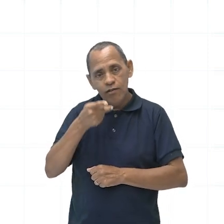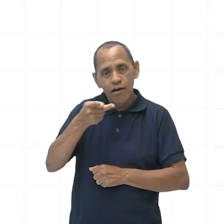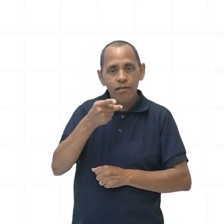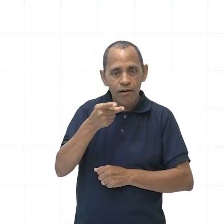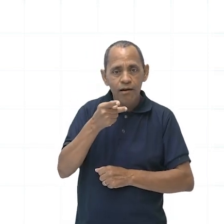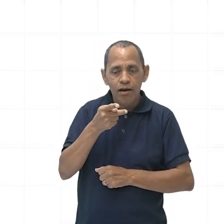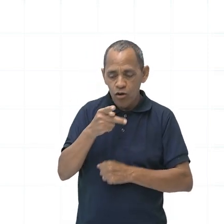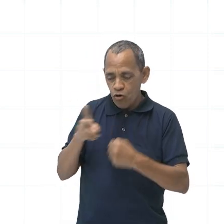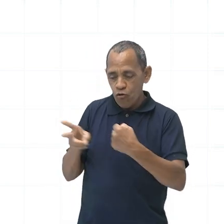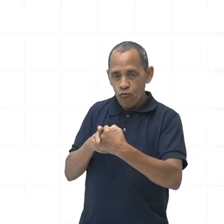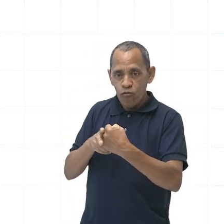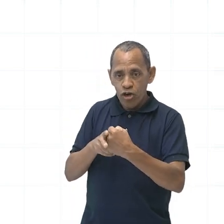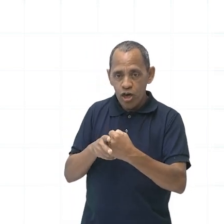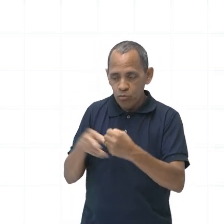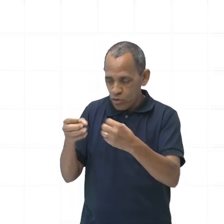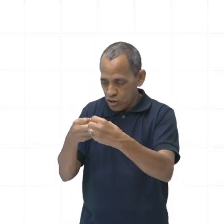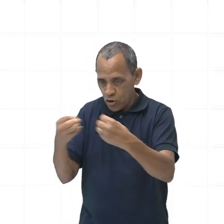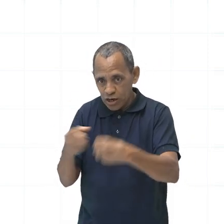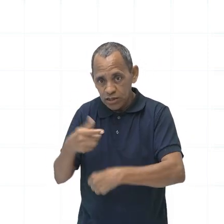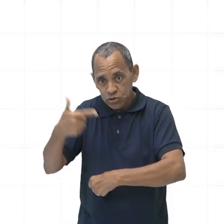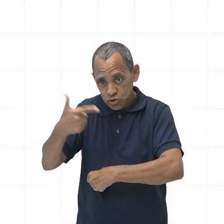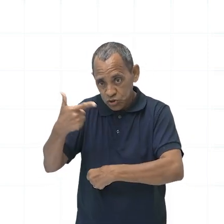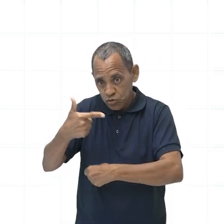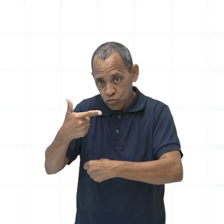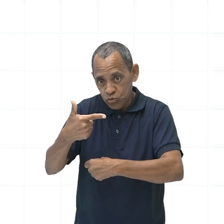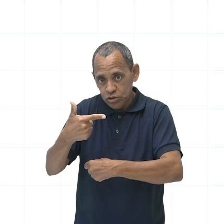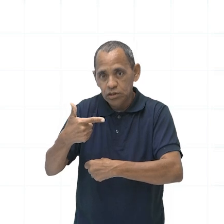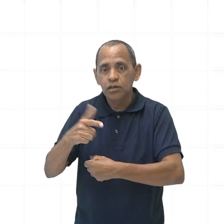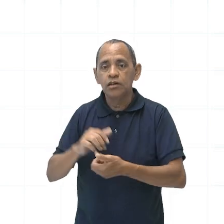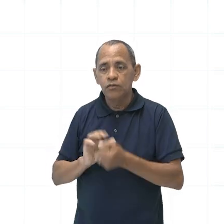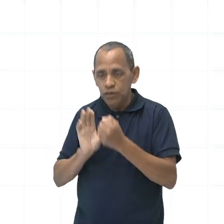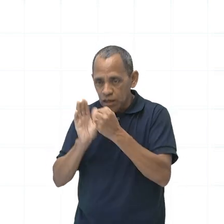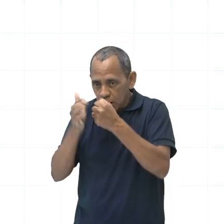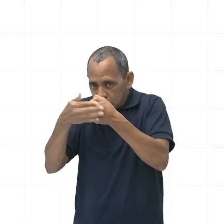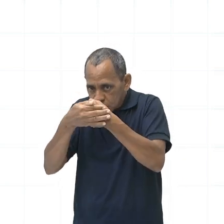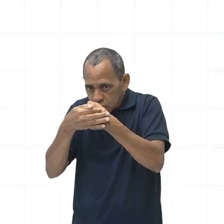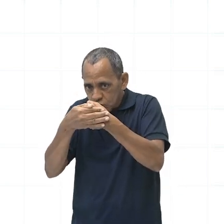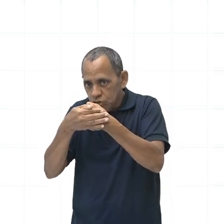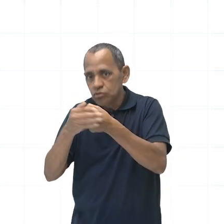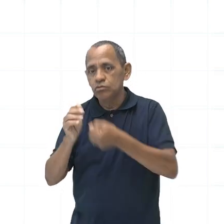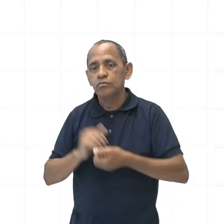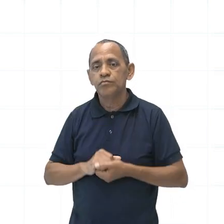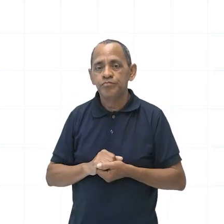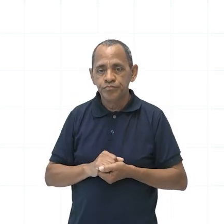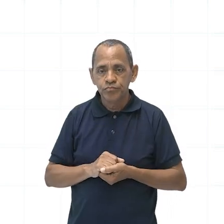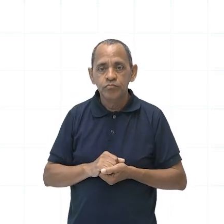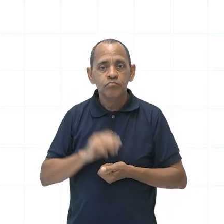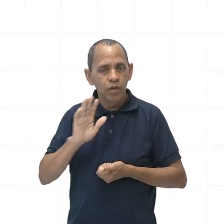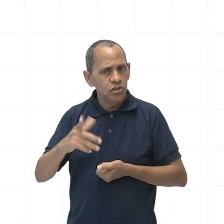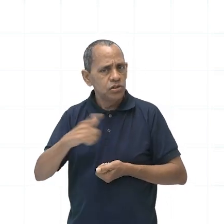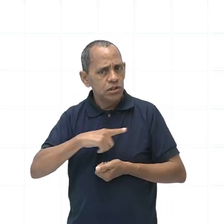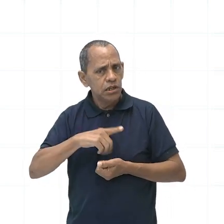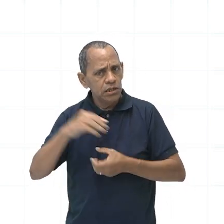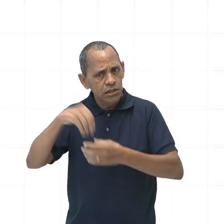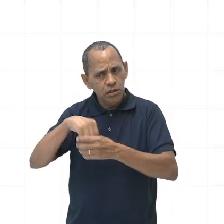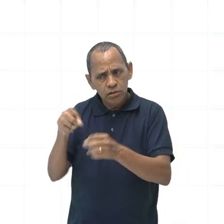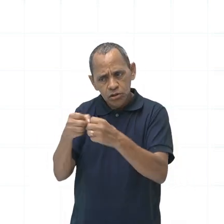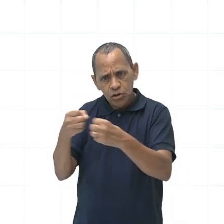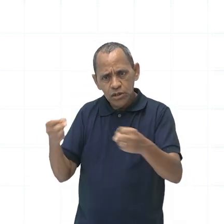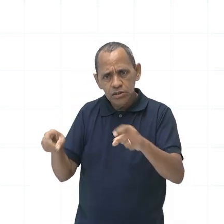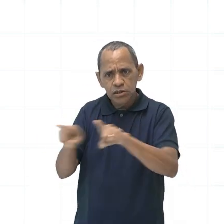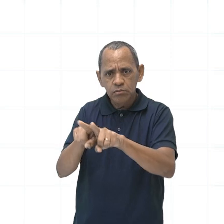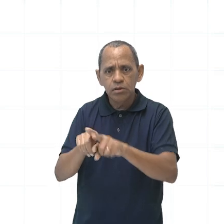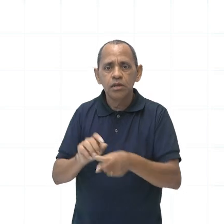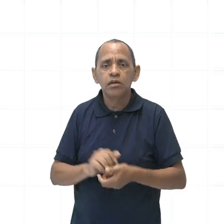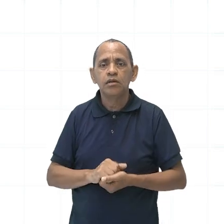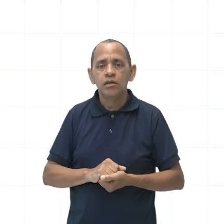situação aí do verbo da segunda oração. Mas isso não quer dizer que ele não exista. E aqui no nosso exemplo nós deixamos claro